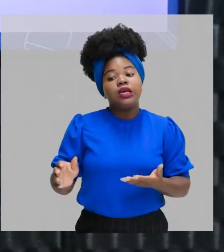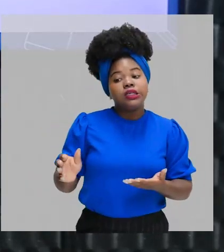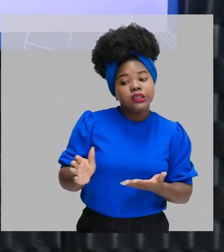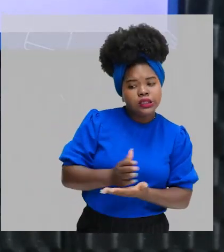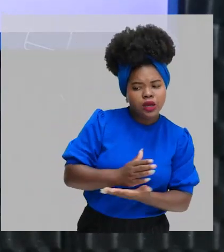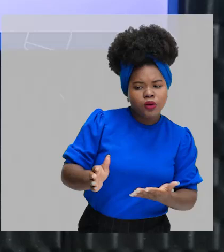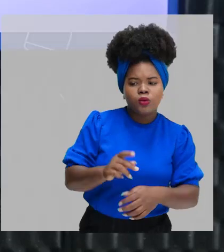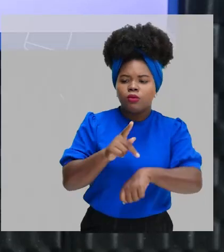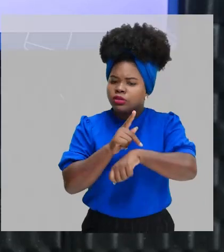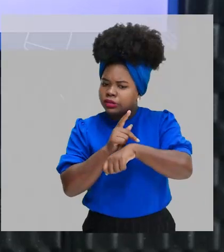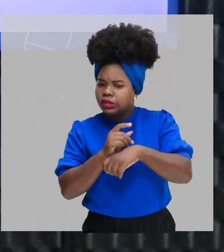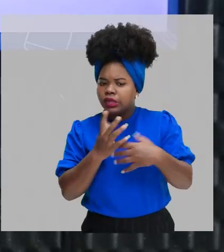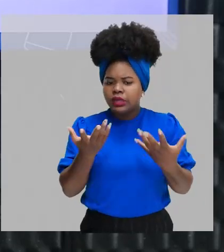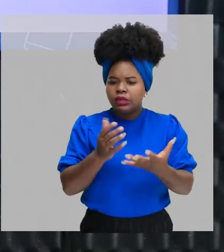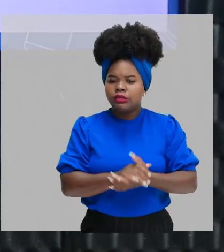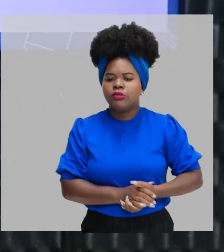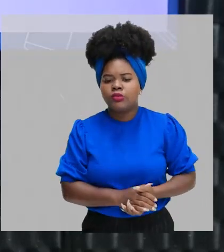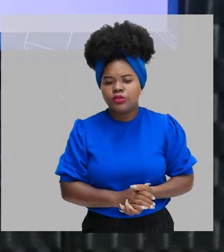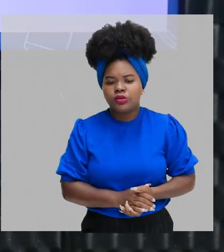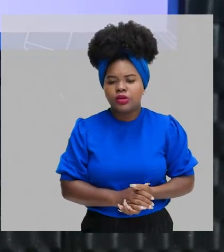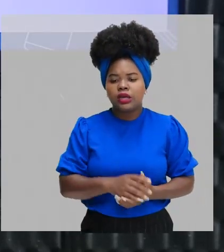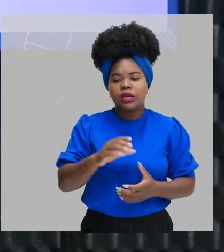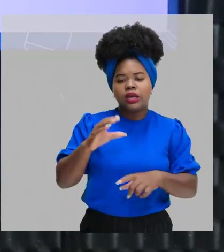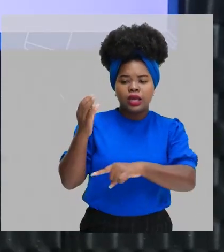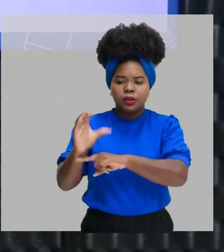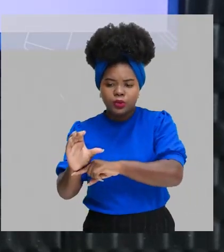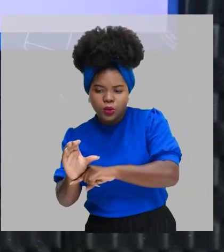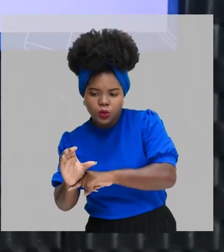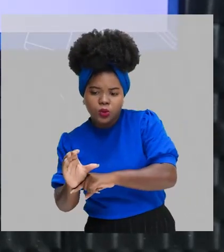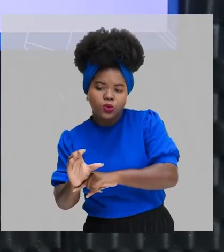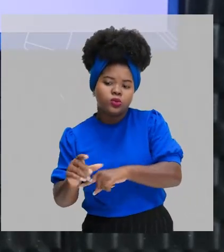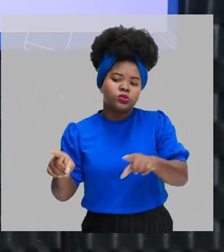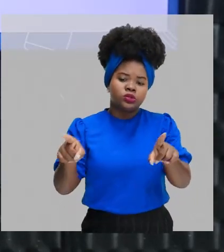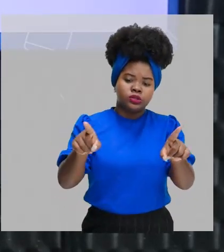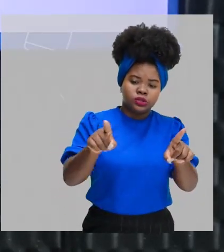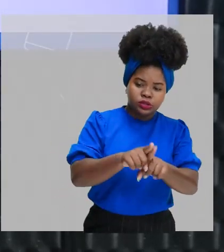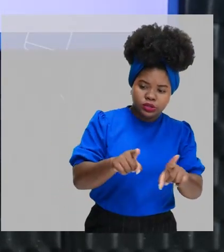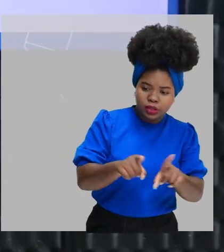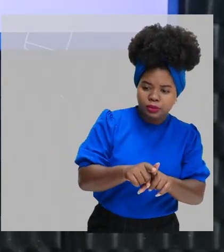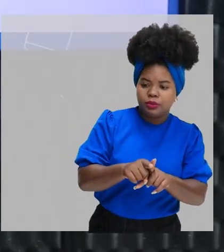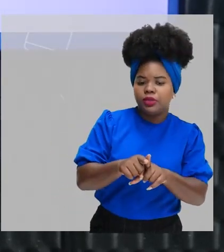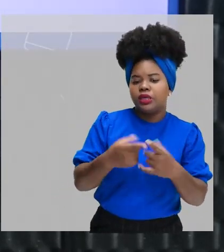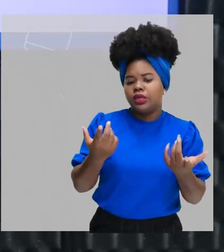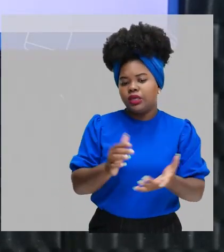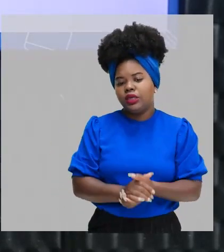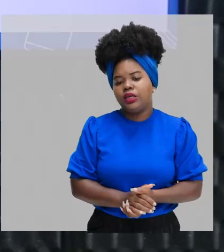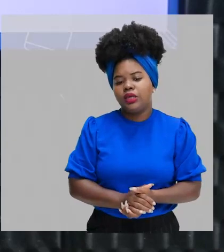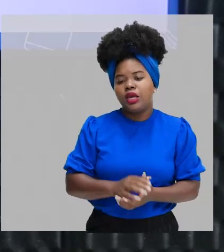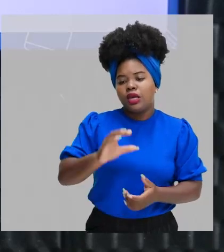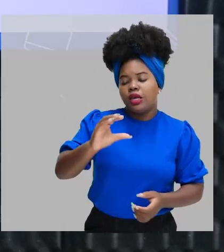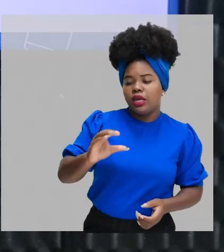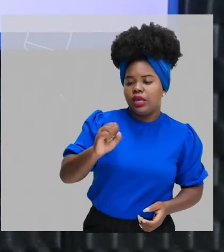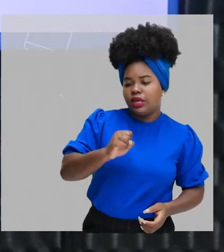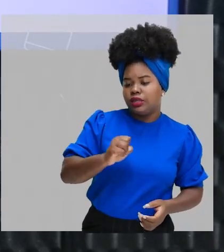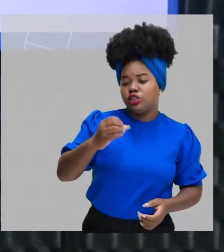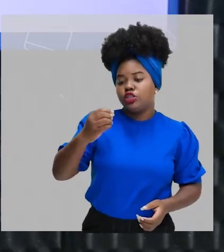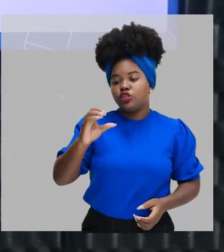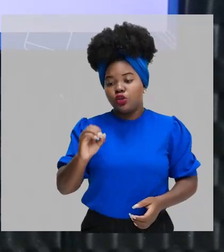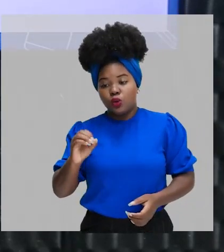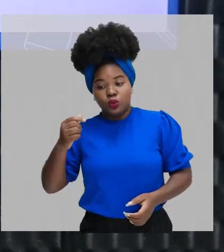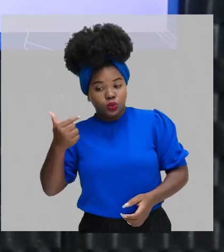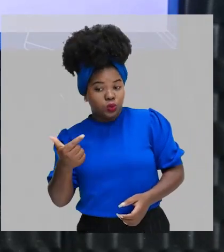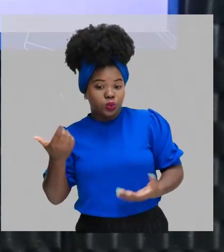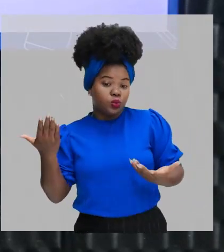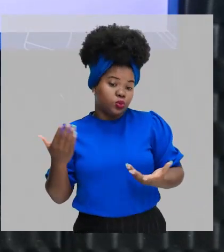como o monóxido de carbono, né? Alguns derivados do enxofre, o SO2, o SO3,